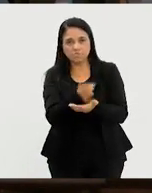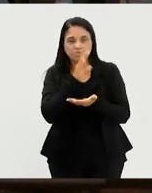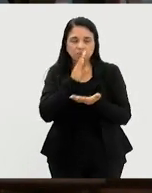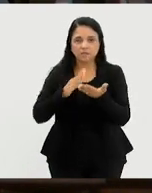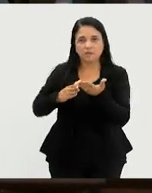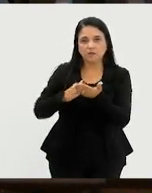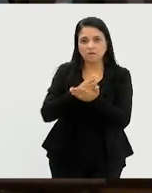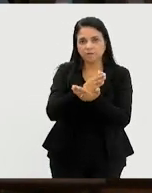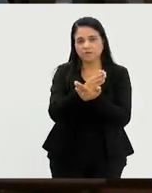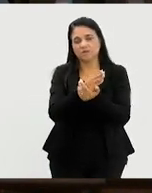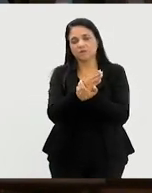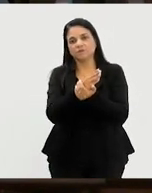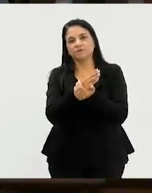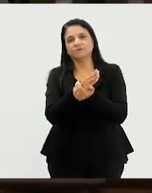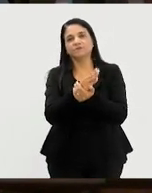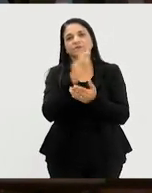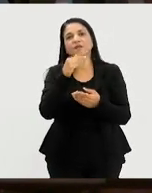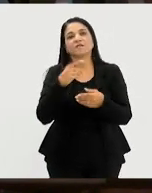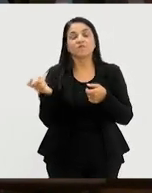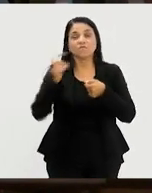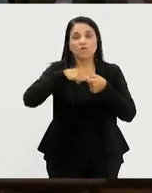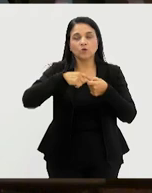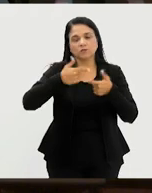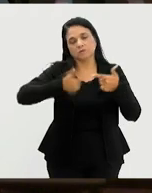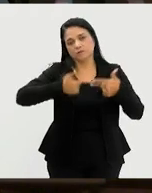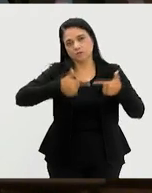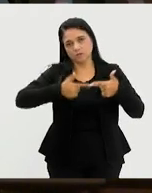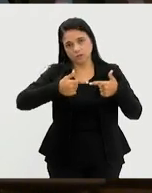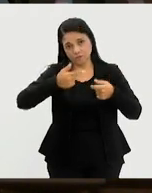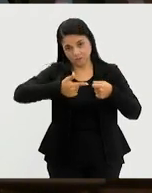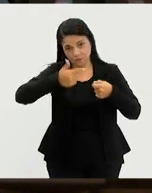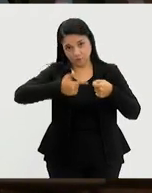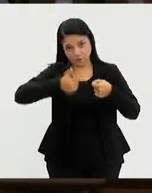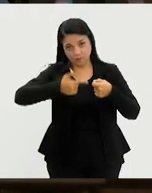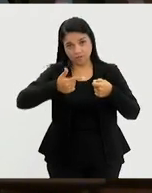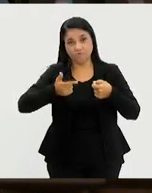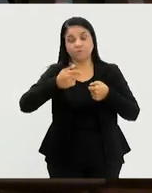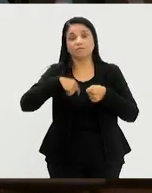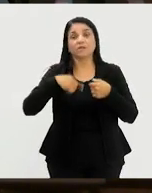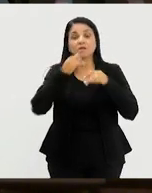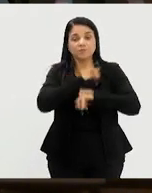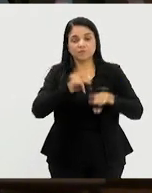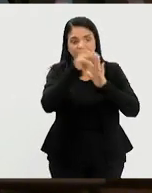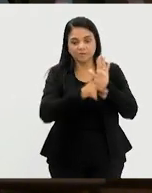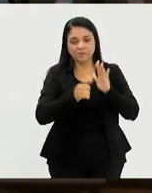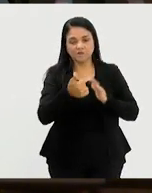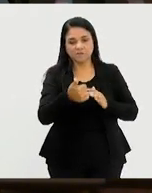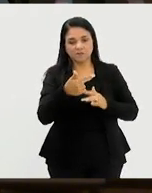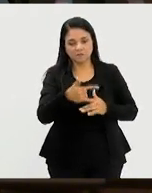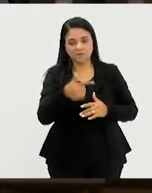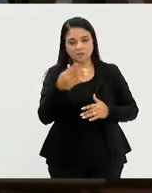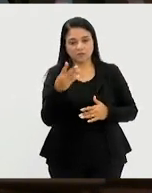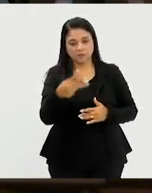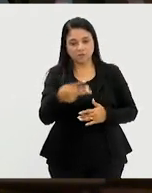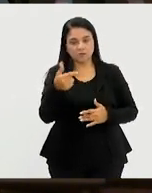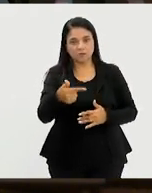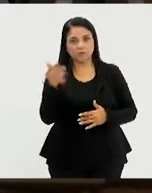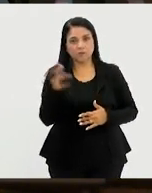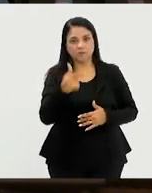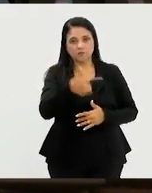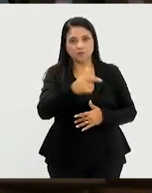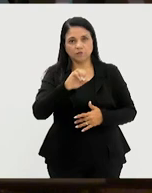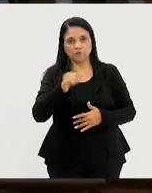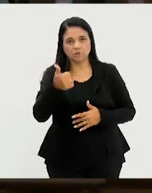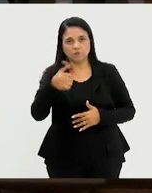como estão aprovada em primeira retorna em segunda anuncio o projeto de lei número 1732 de29 de